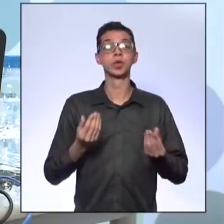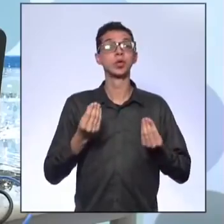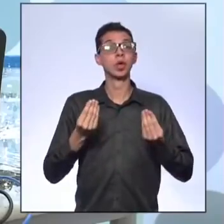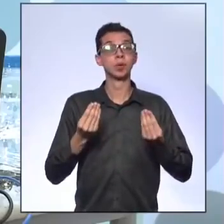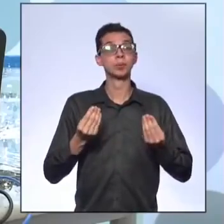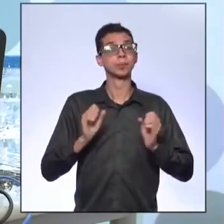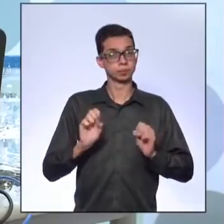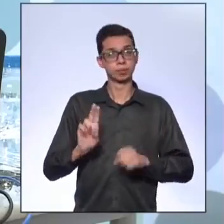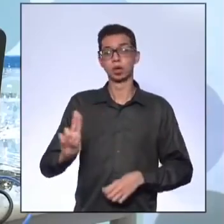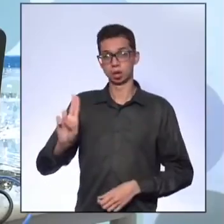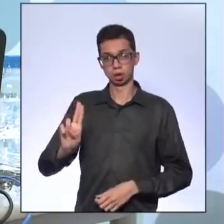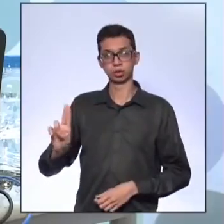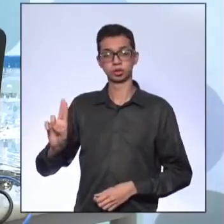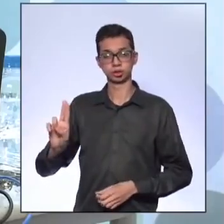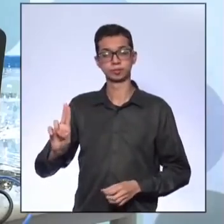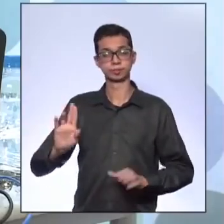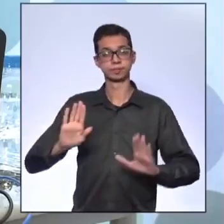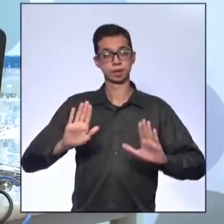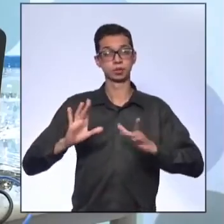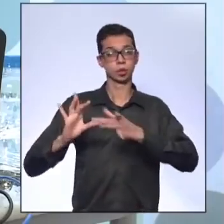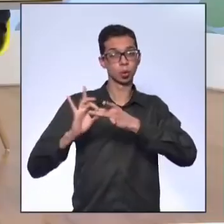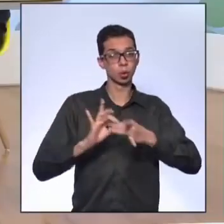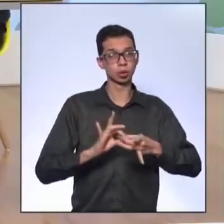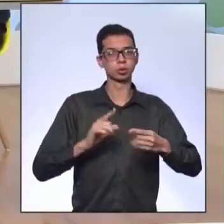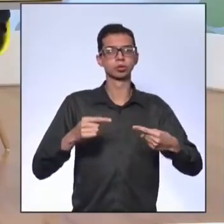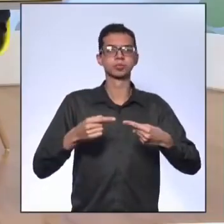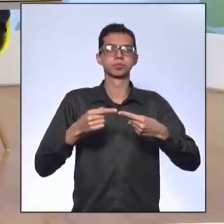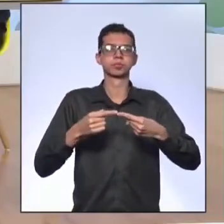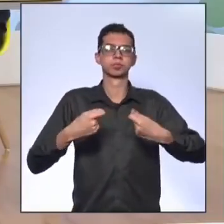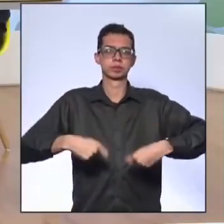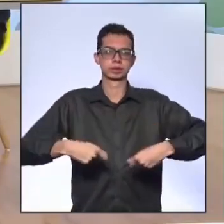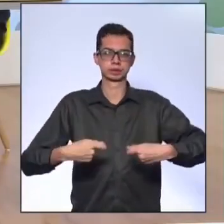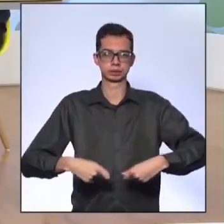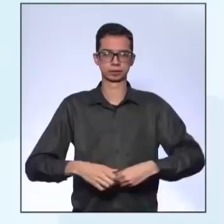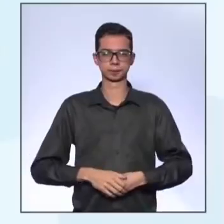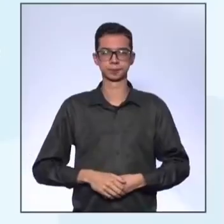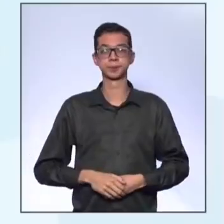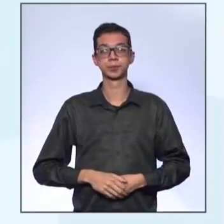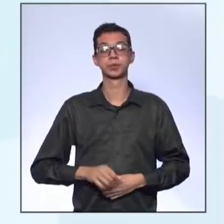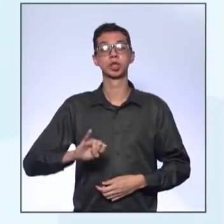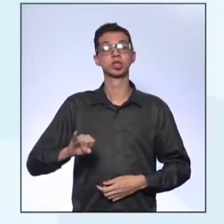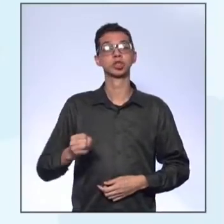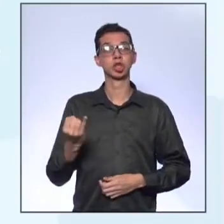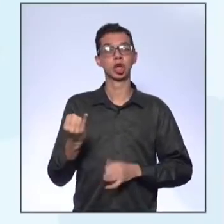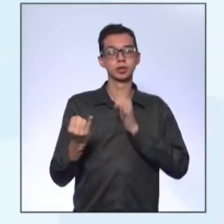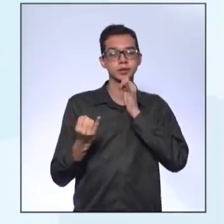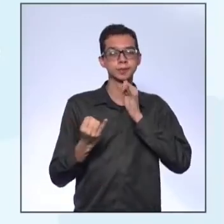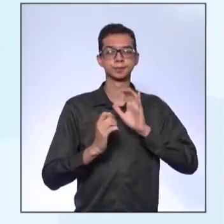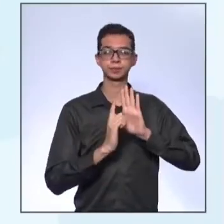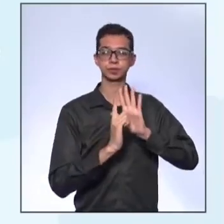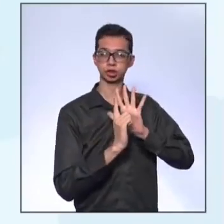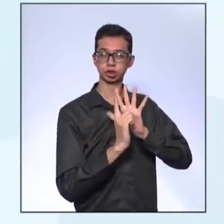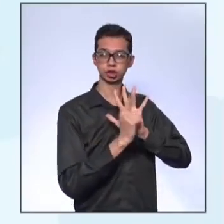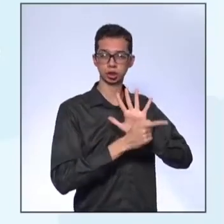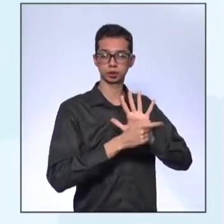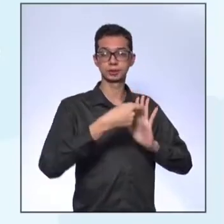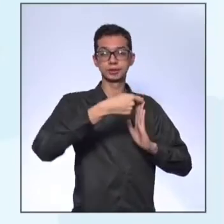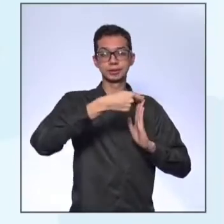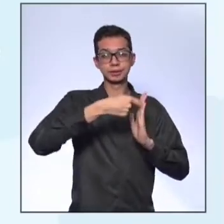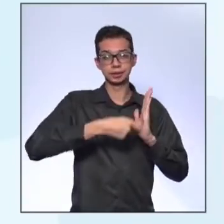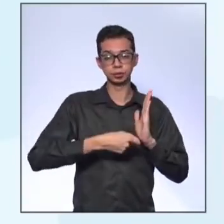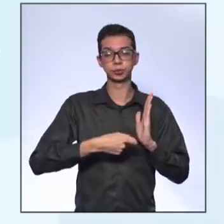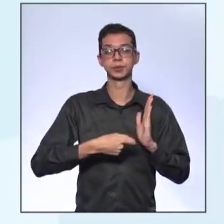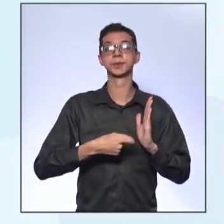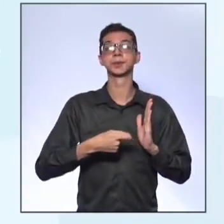relação com o texto e seja uma citação. Então, a letra I está certa. Sim. A letra J, um gênero textual que invariavelmente deve